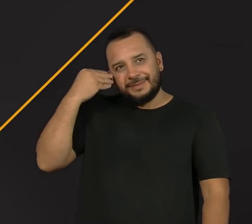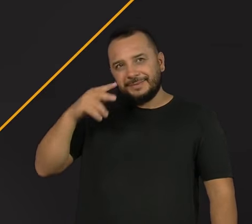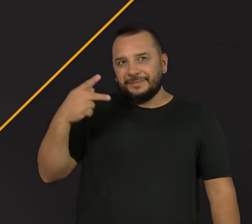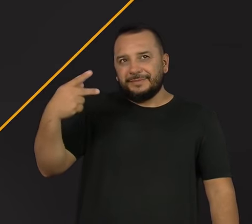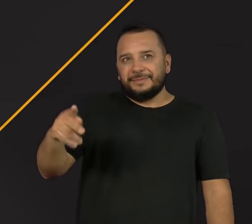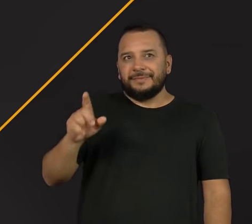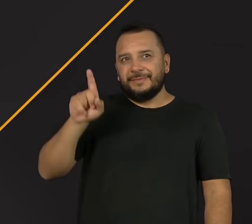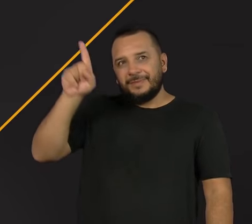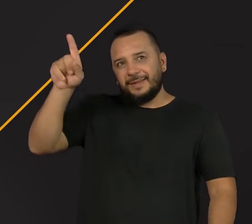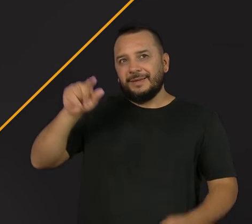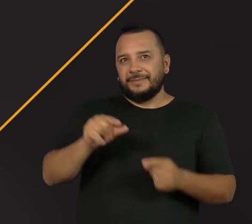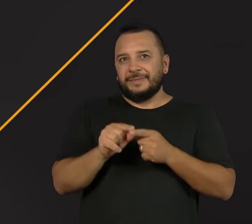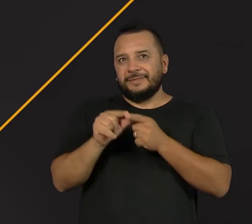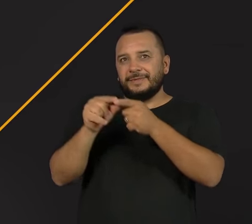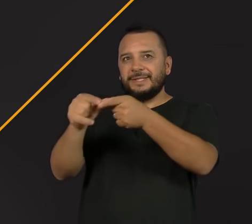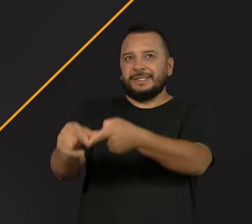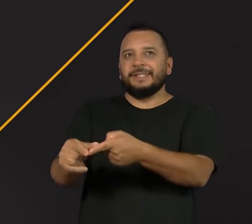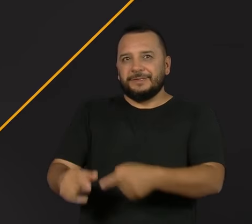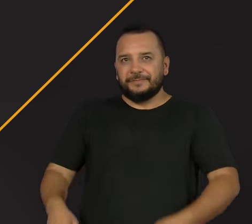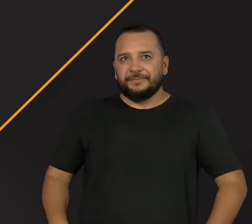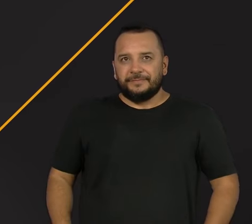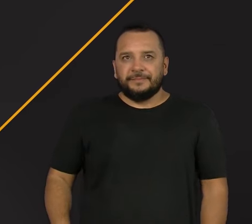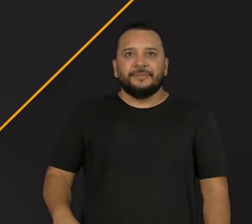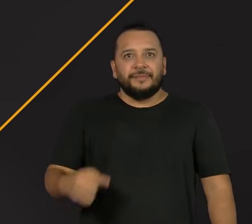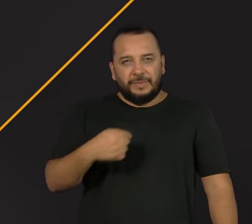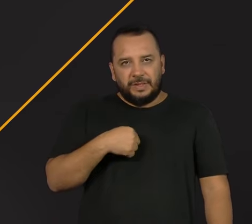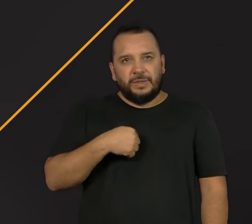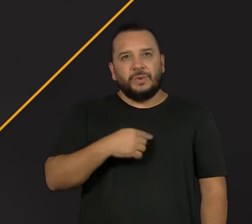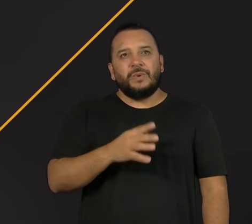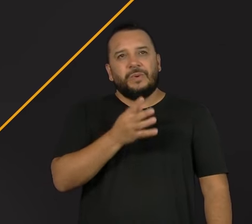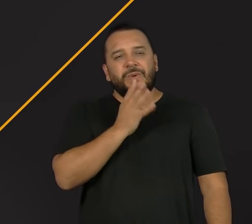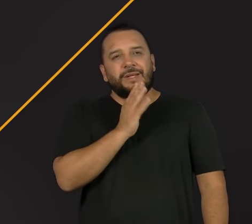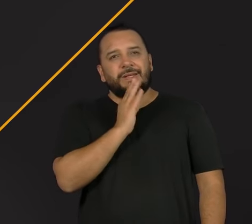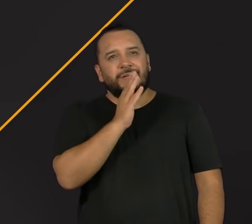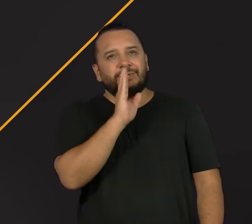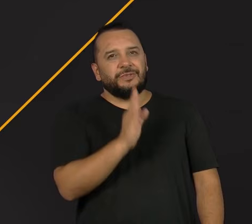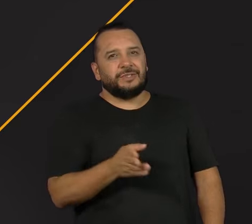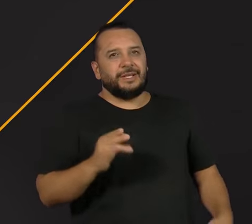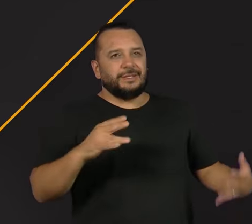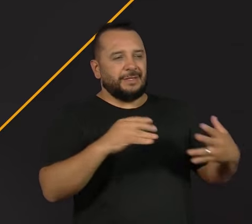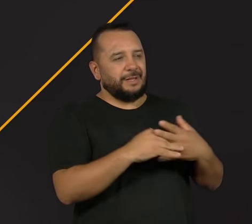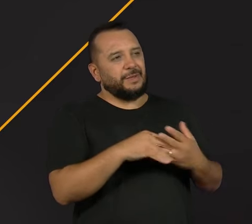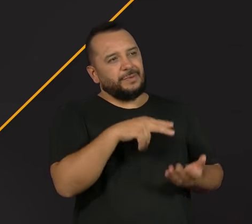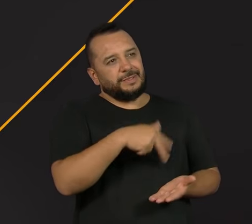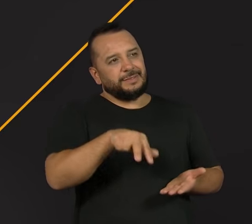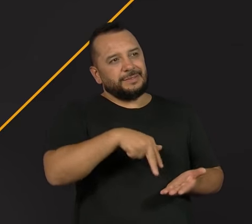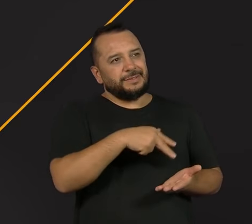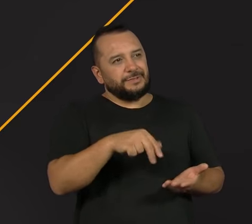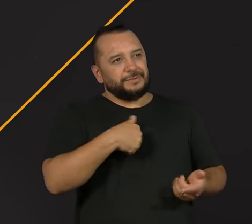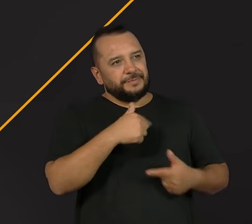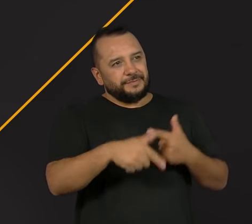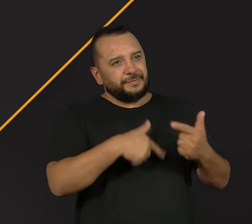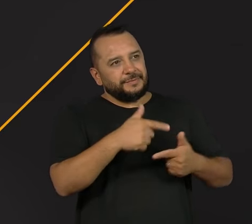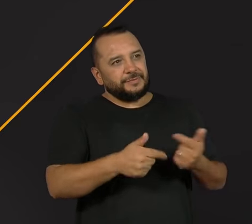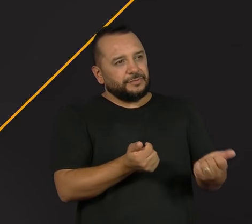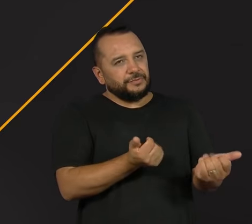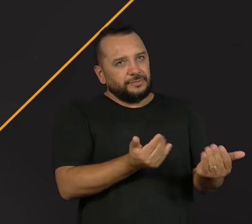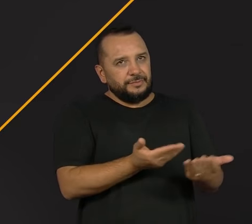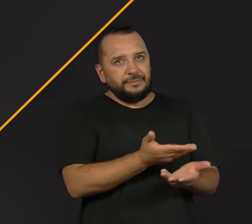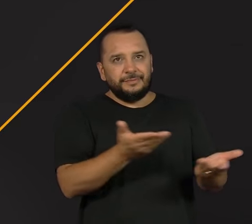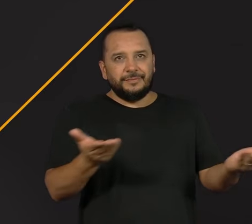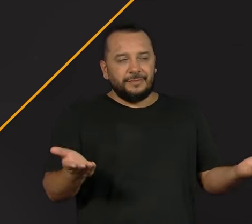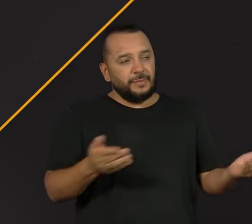comunidades periféricas? Eu já tinha o domínio do cidadão dançante. Eu tinha que trabalhar com esse jovem, mas qual era o